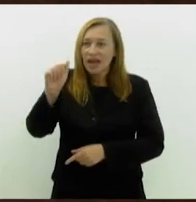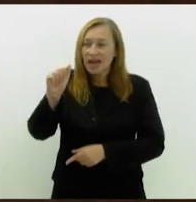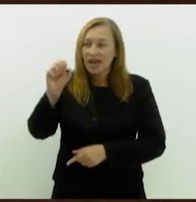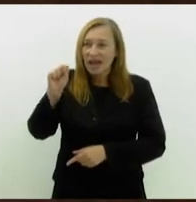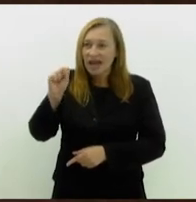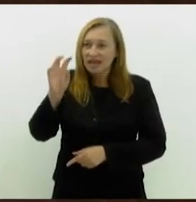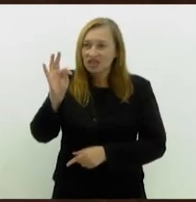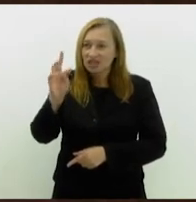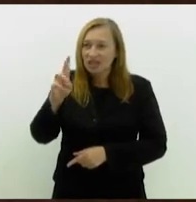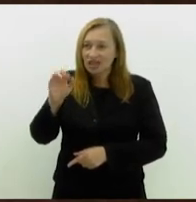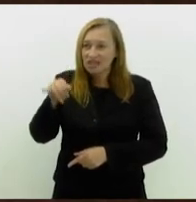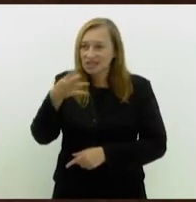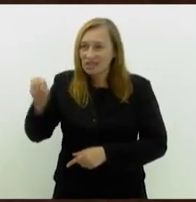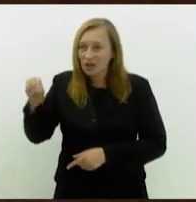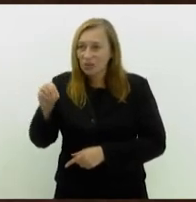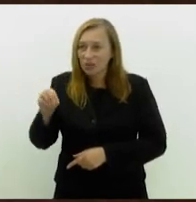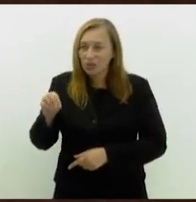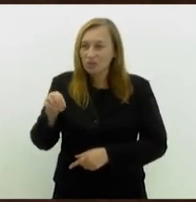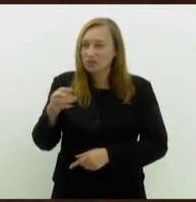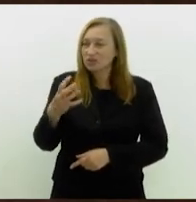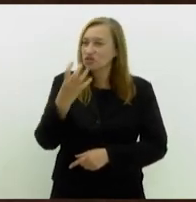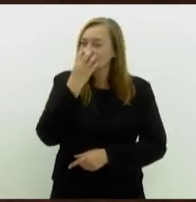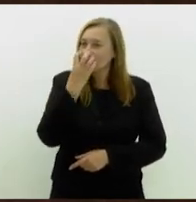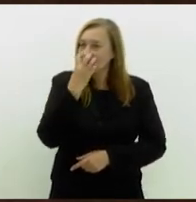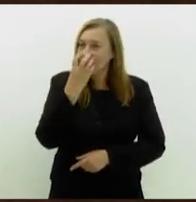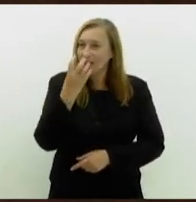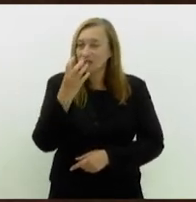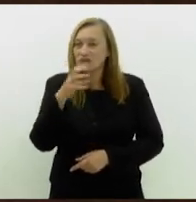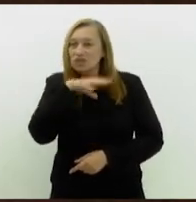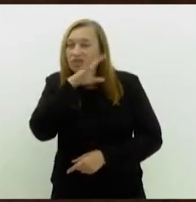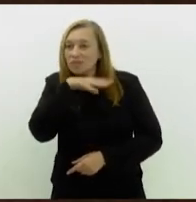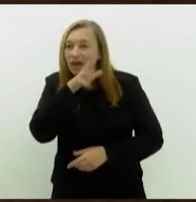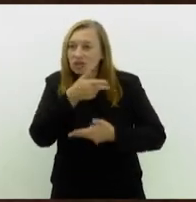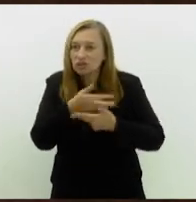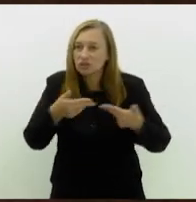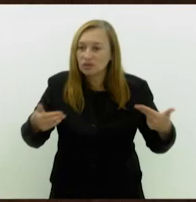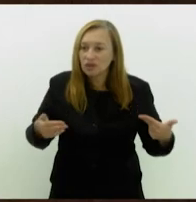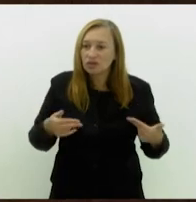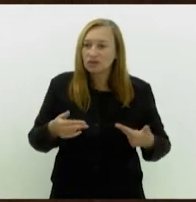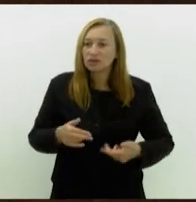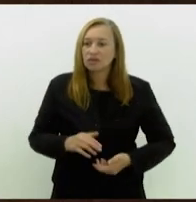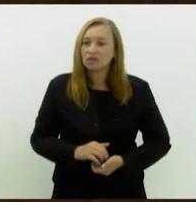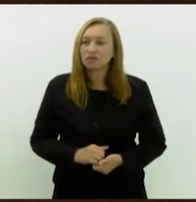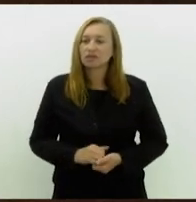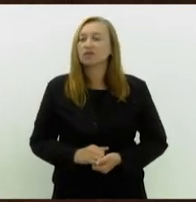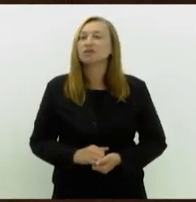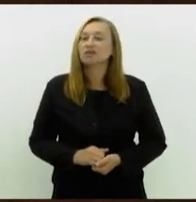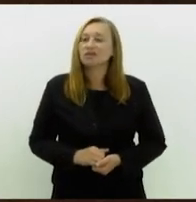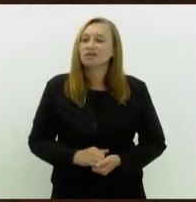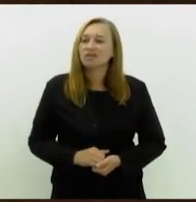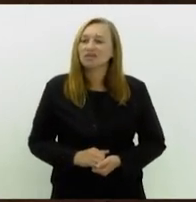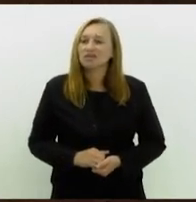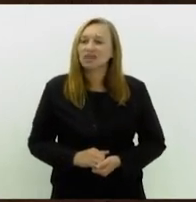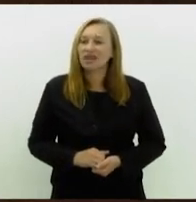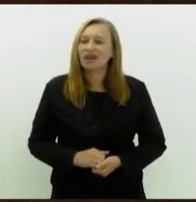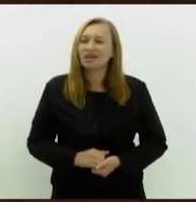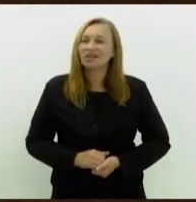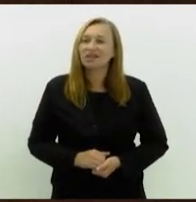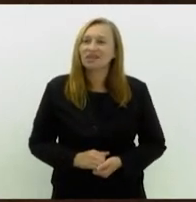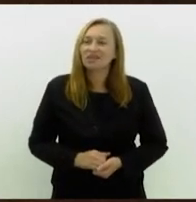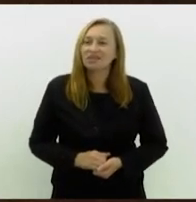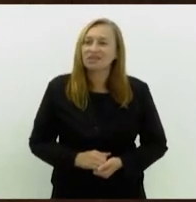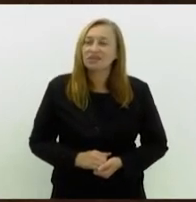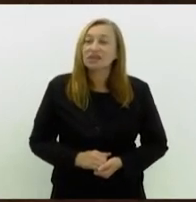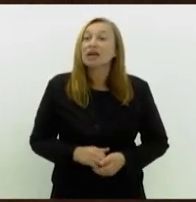e no município de Itaperuna por exemplo há tutores de animais que não conseguiram a andar nenhuma castração em 2024